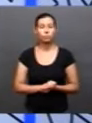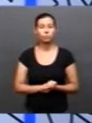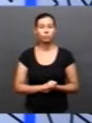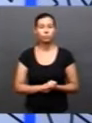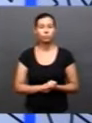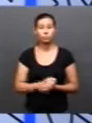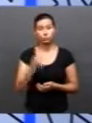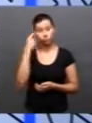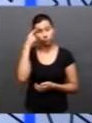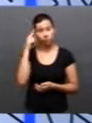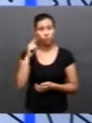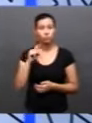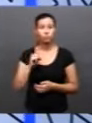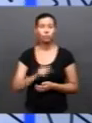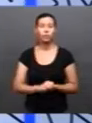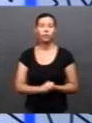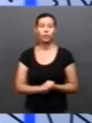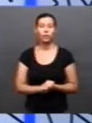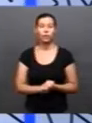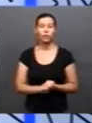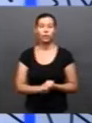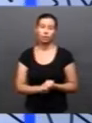de tecnologias sociais, né?